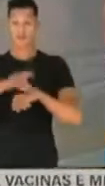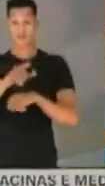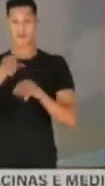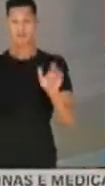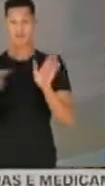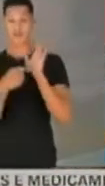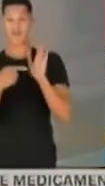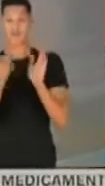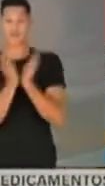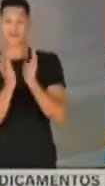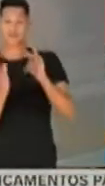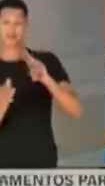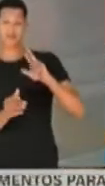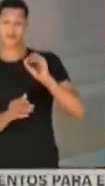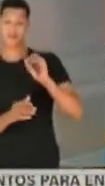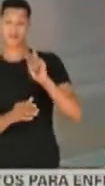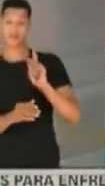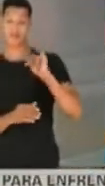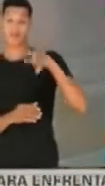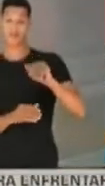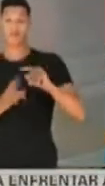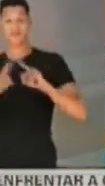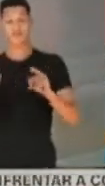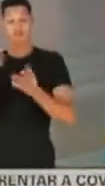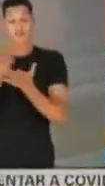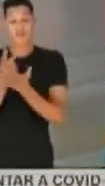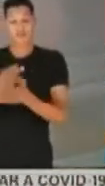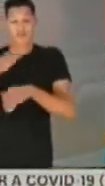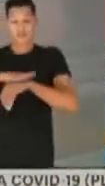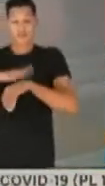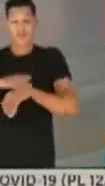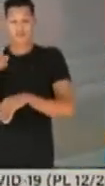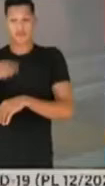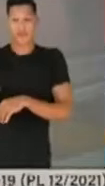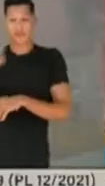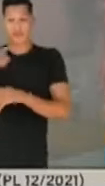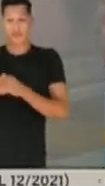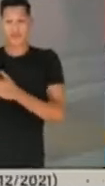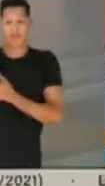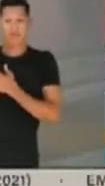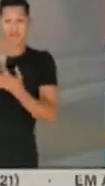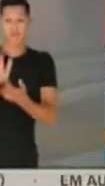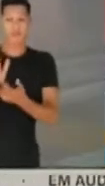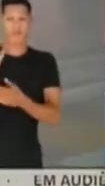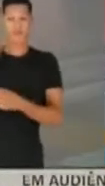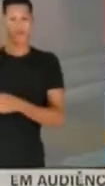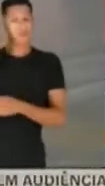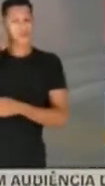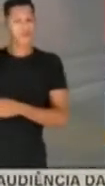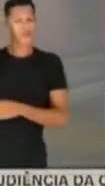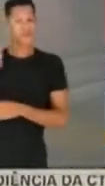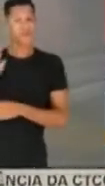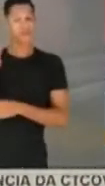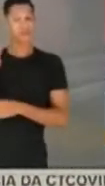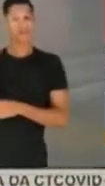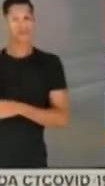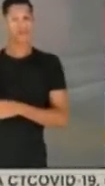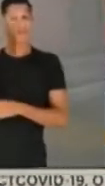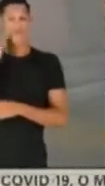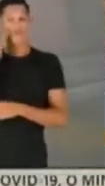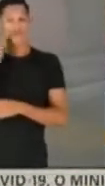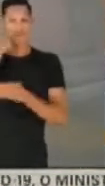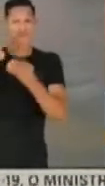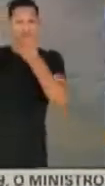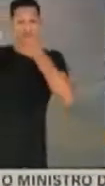um esquema de propina, mas ao mesmo tempo o senhor apresentou um áudio que tenta